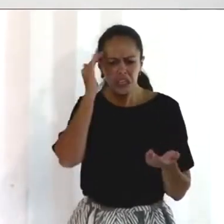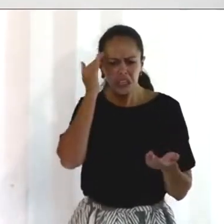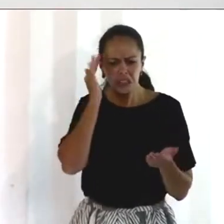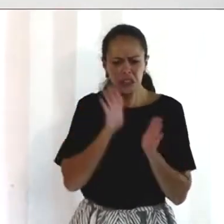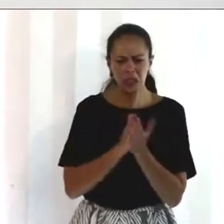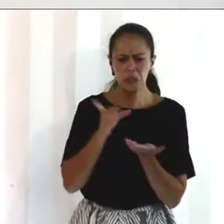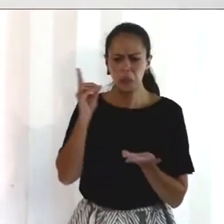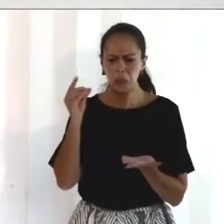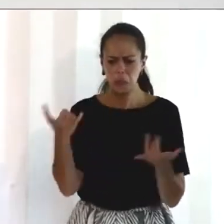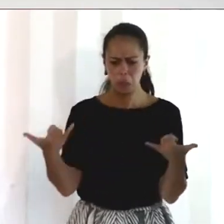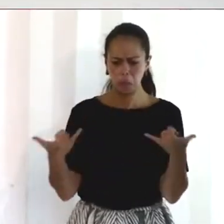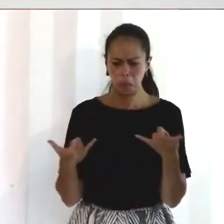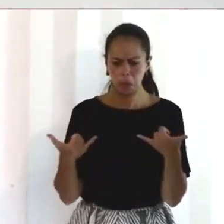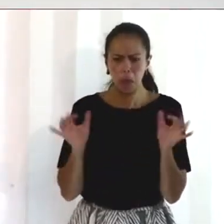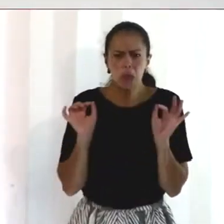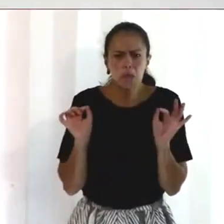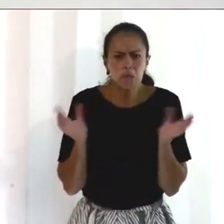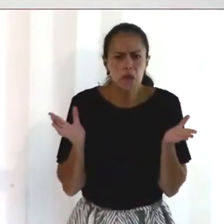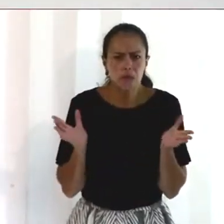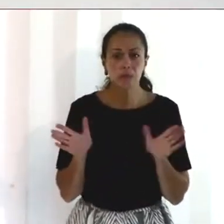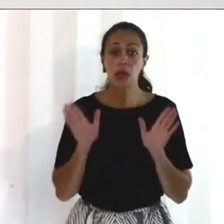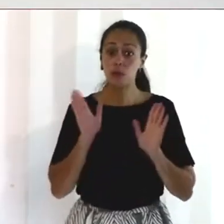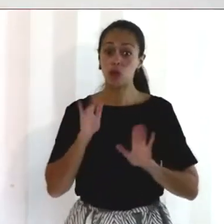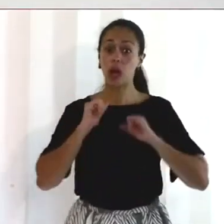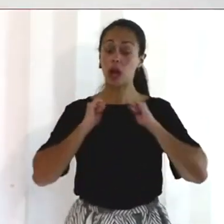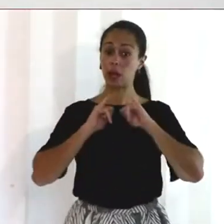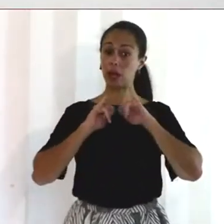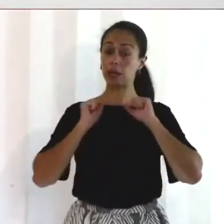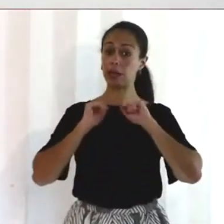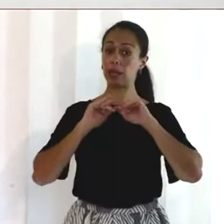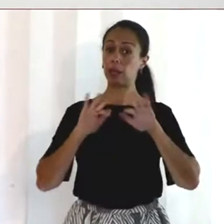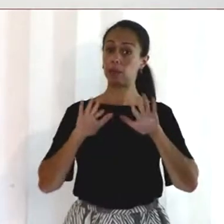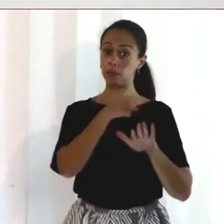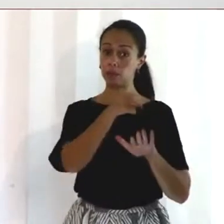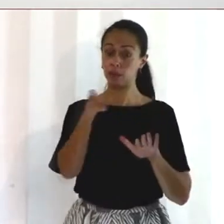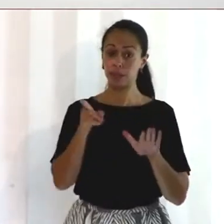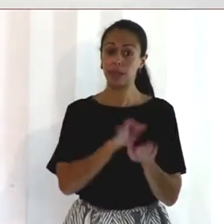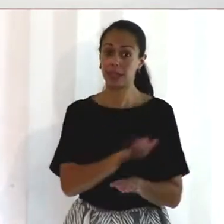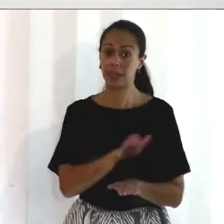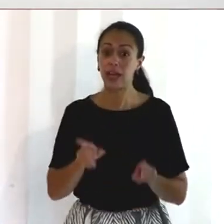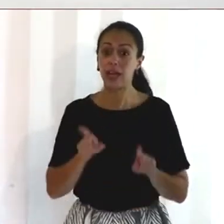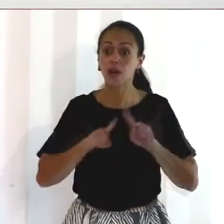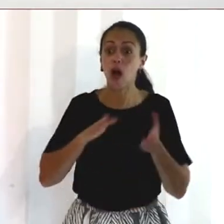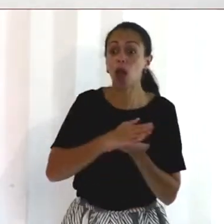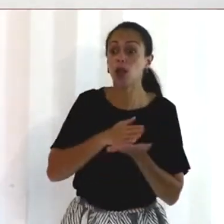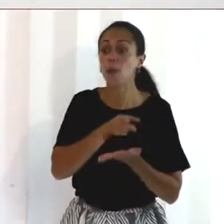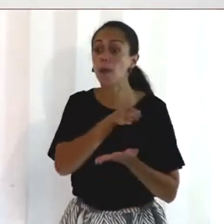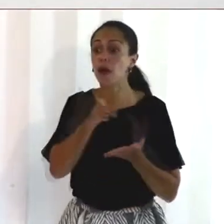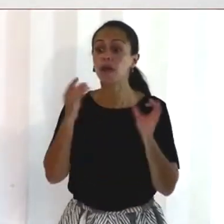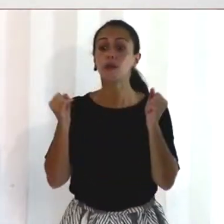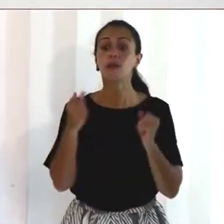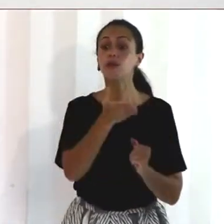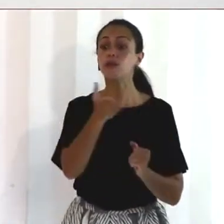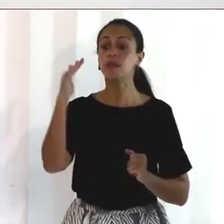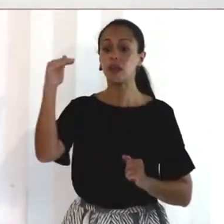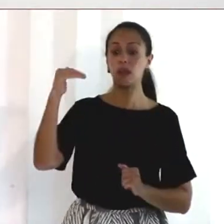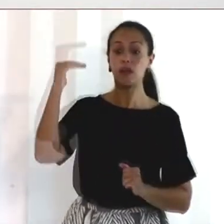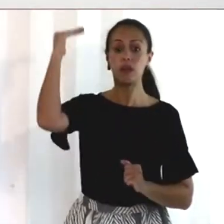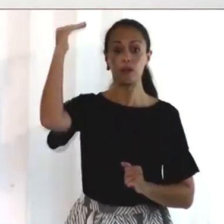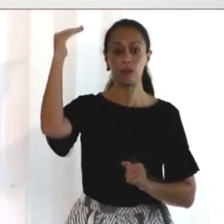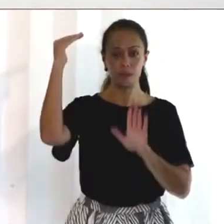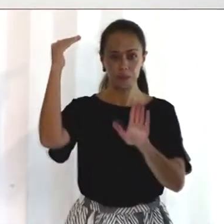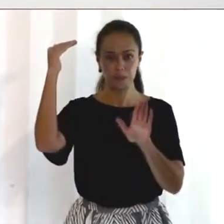passagem? Eu falo para as crianças, mas já abro o diálogo aqui com os adultos. Porque, meus irmãos, a